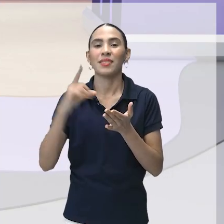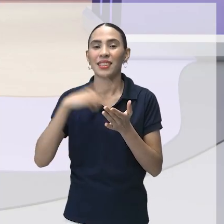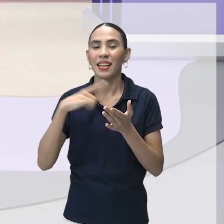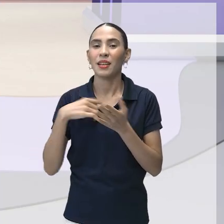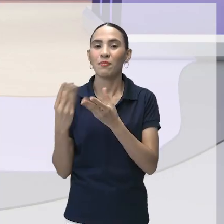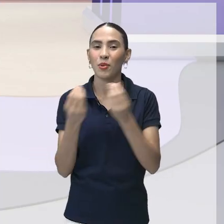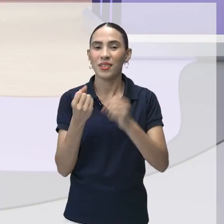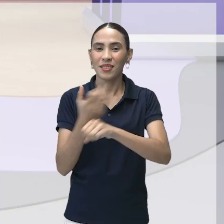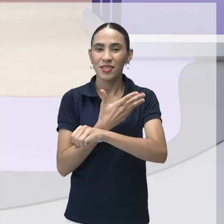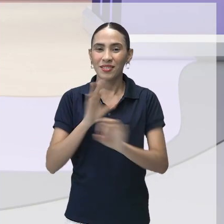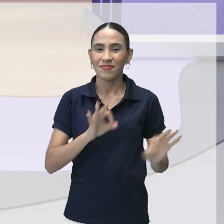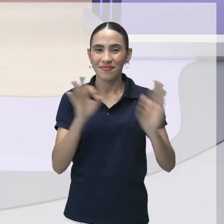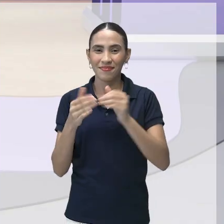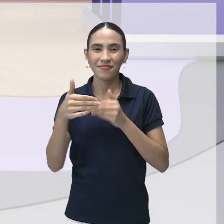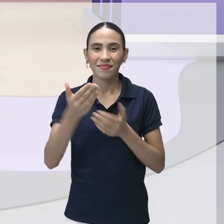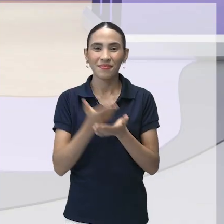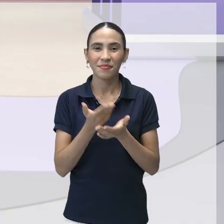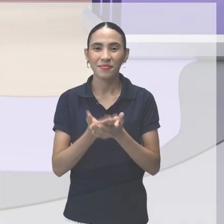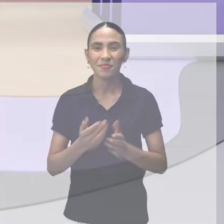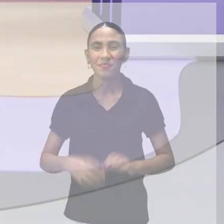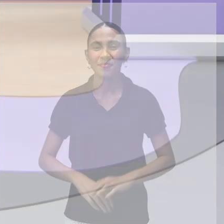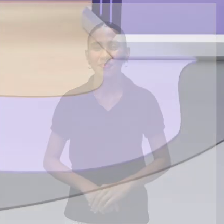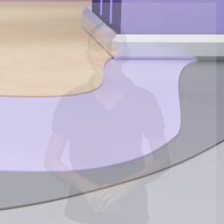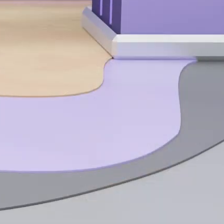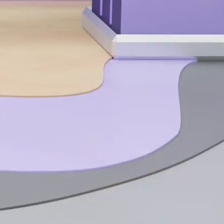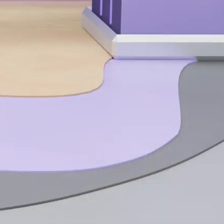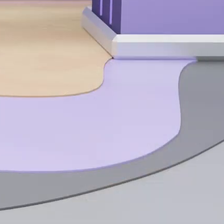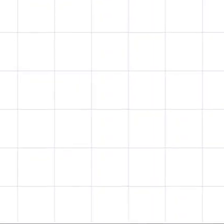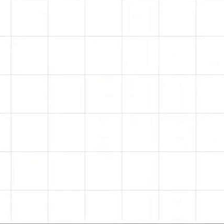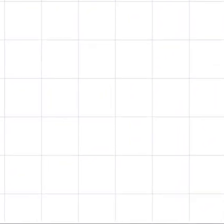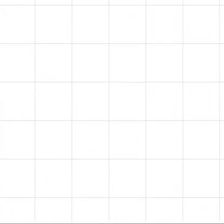muitas emoções. Vamos que vamos juntos!